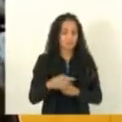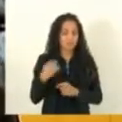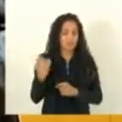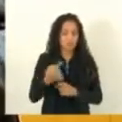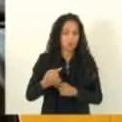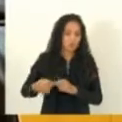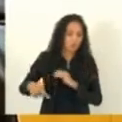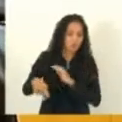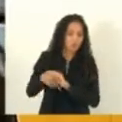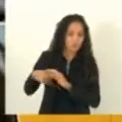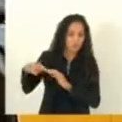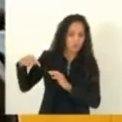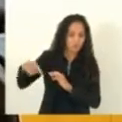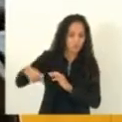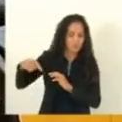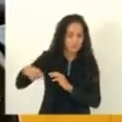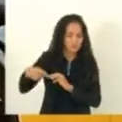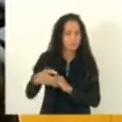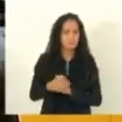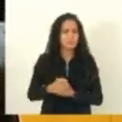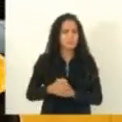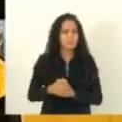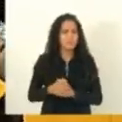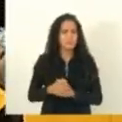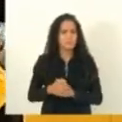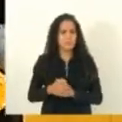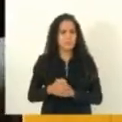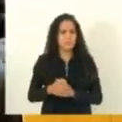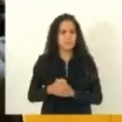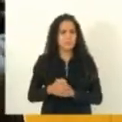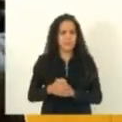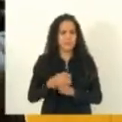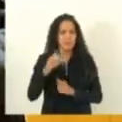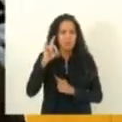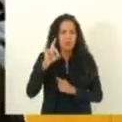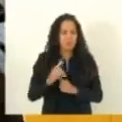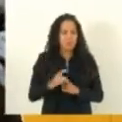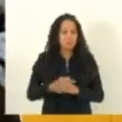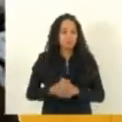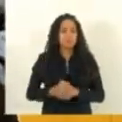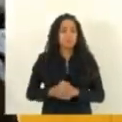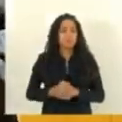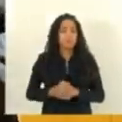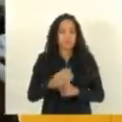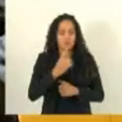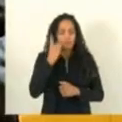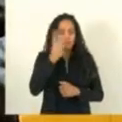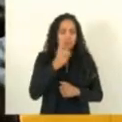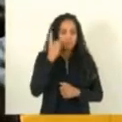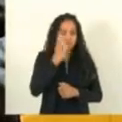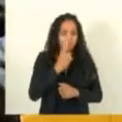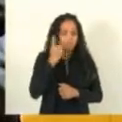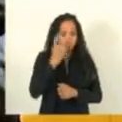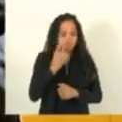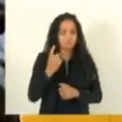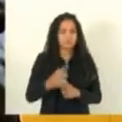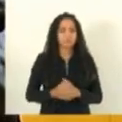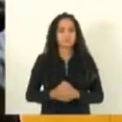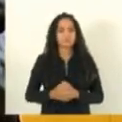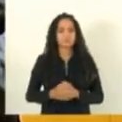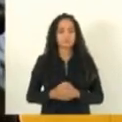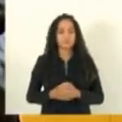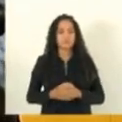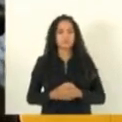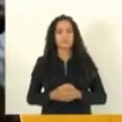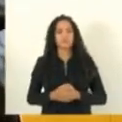parte, assim, o dever é muito maior, como deputado, como médico e como presidente da Comissão de Saúde.